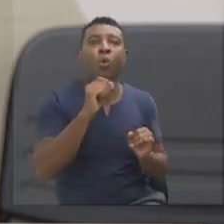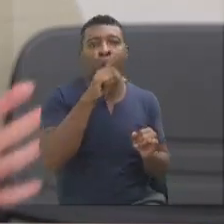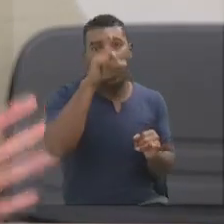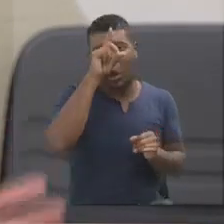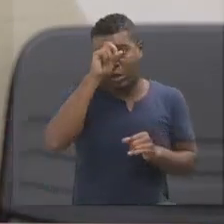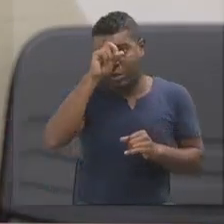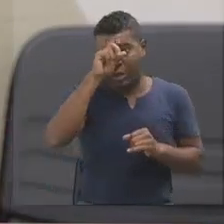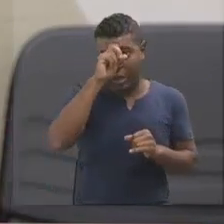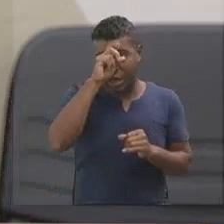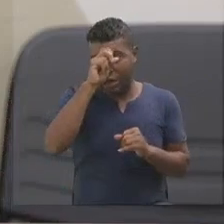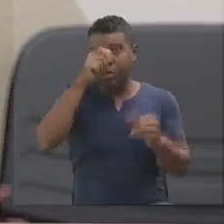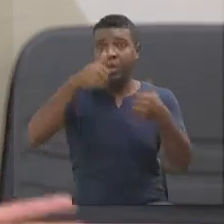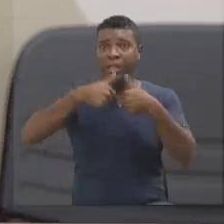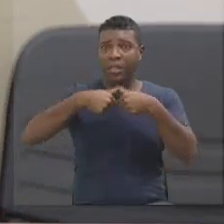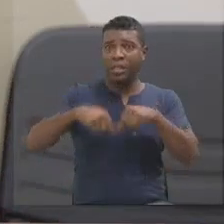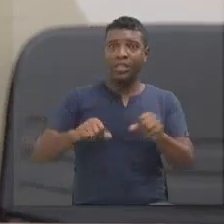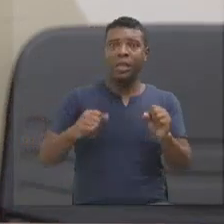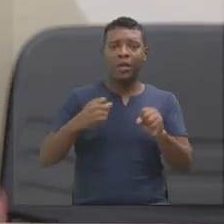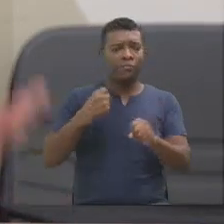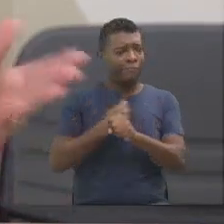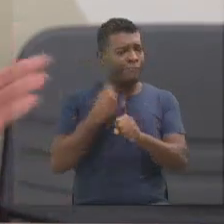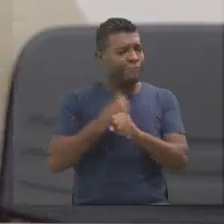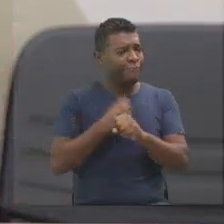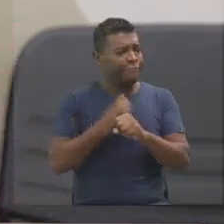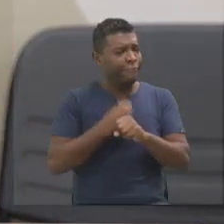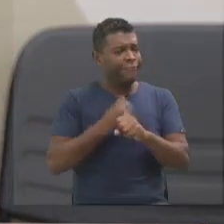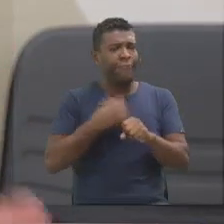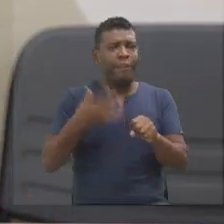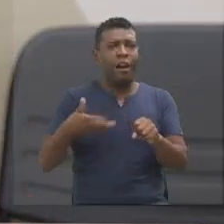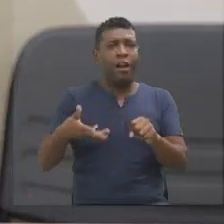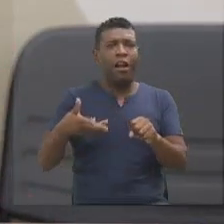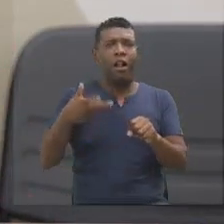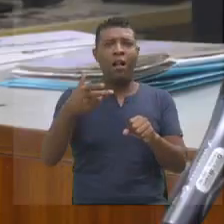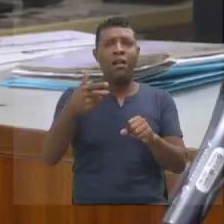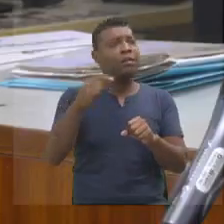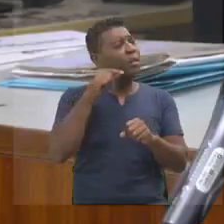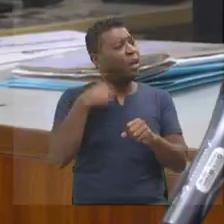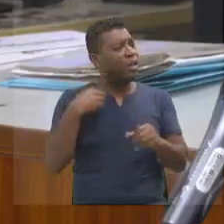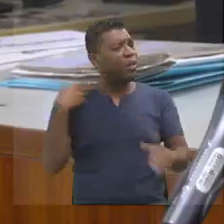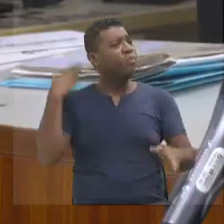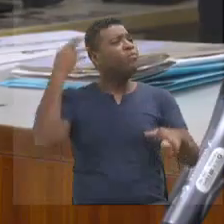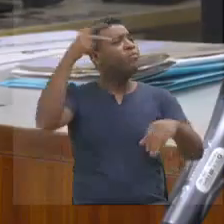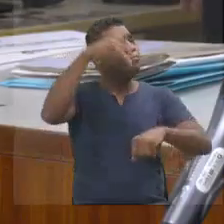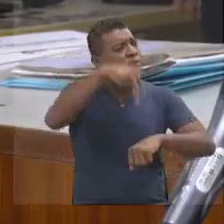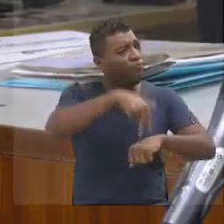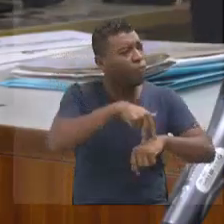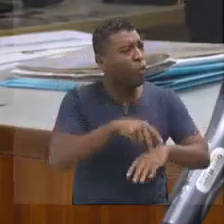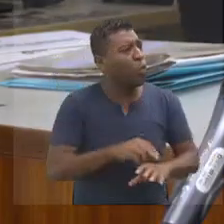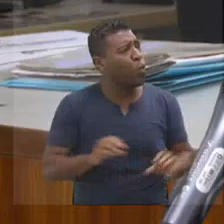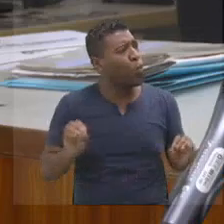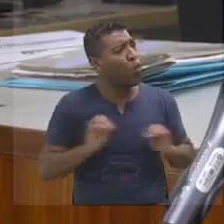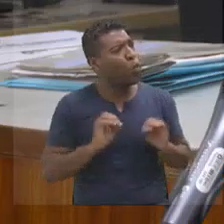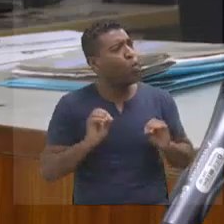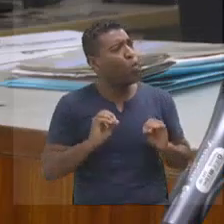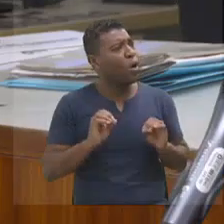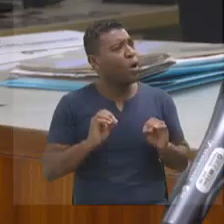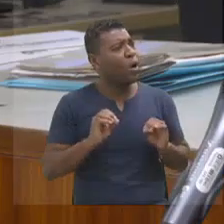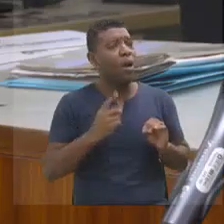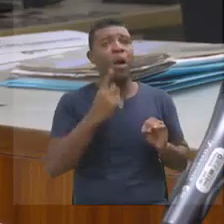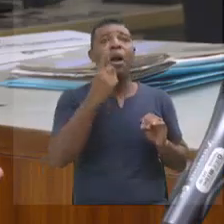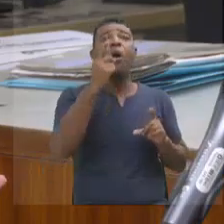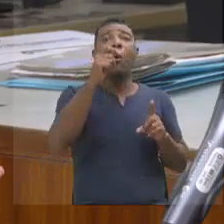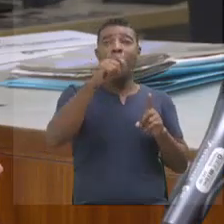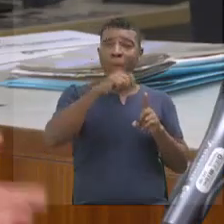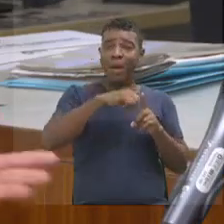estavam com as obras da pleno vapor eu falei mas não é possível aí eu fui lá ver não tinha nada um mês depois de fato agora tem